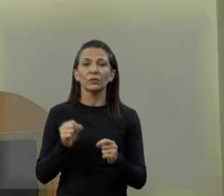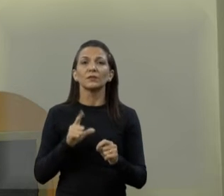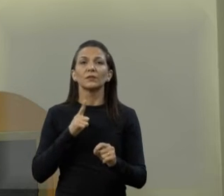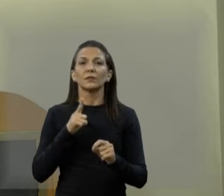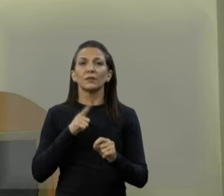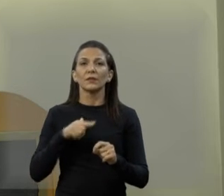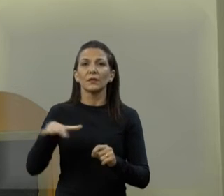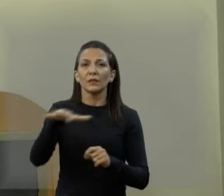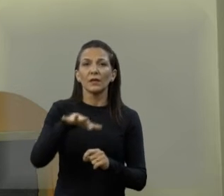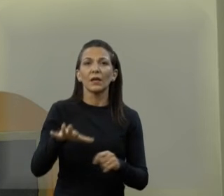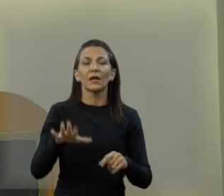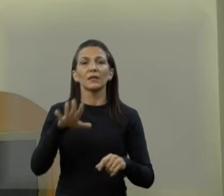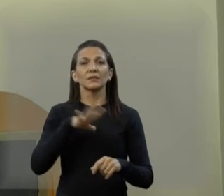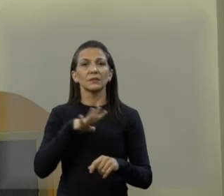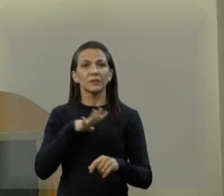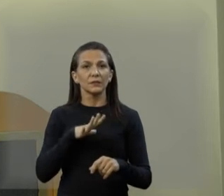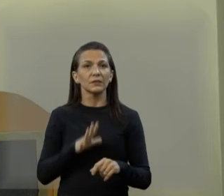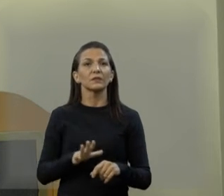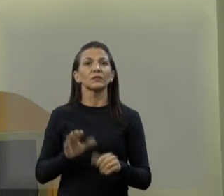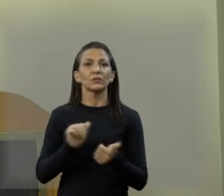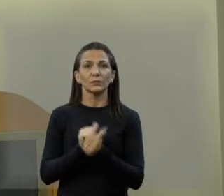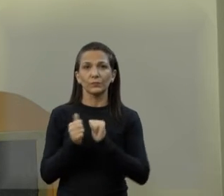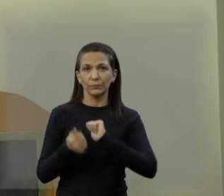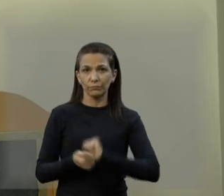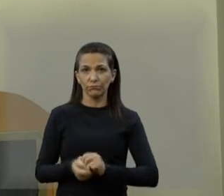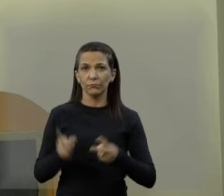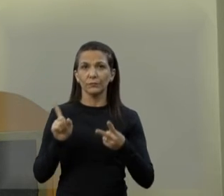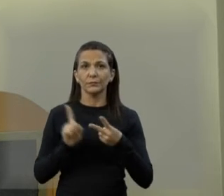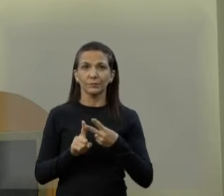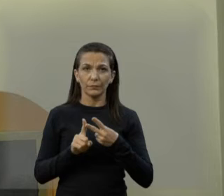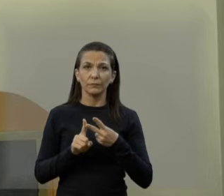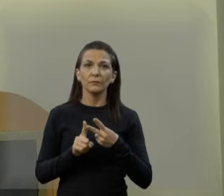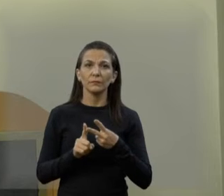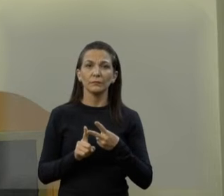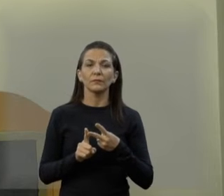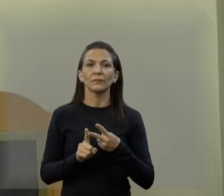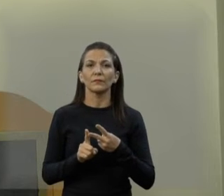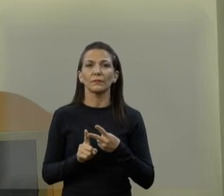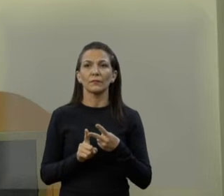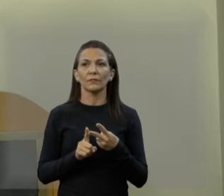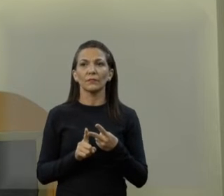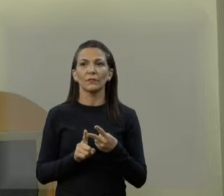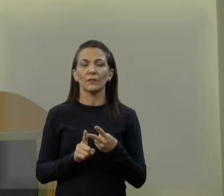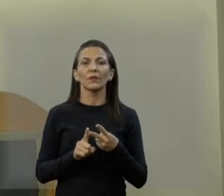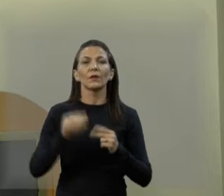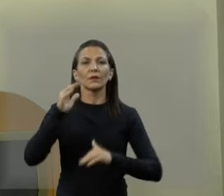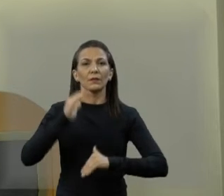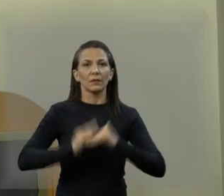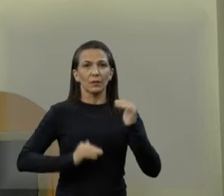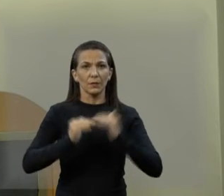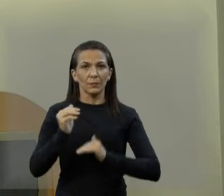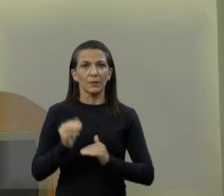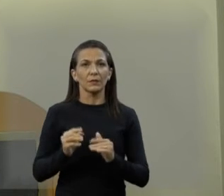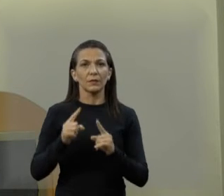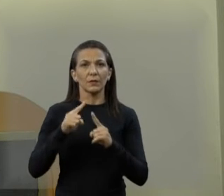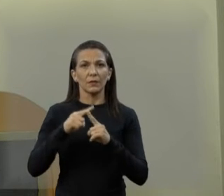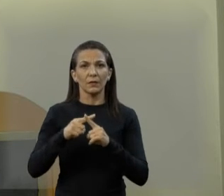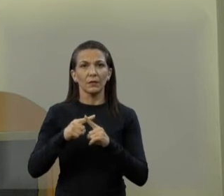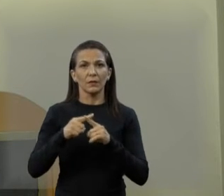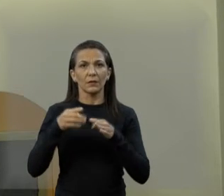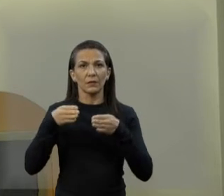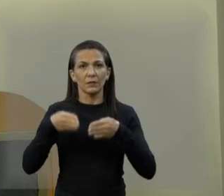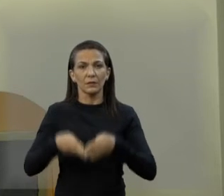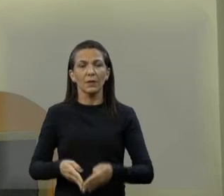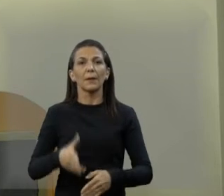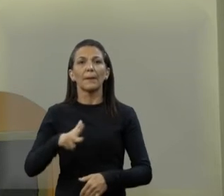localizados em zoneamento Urbano pertinente a manutenção das permissões para o forno em funcionamento de cemitérios particulares